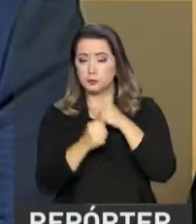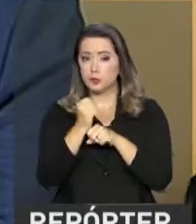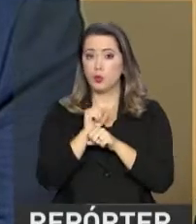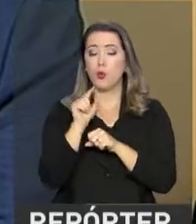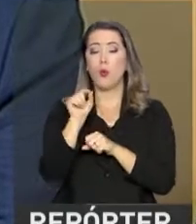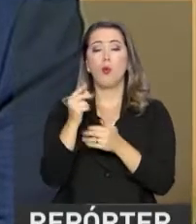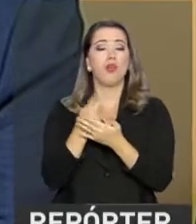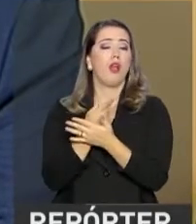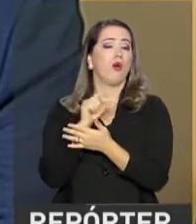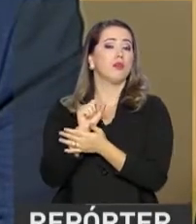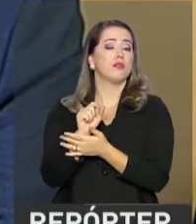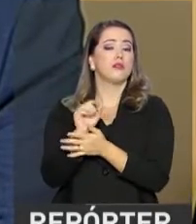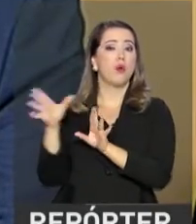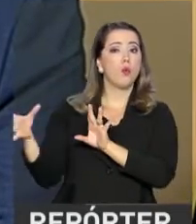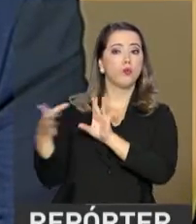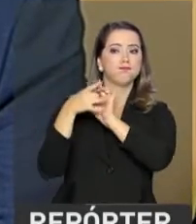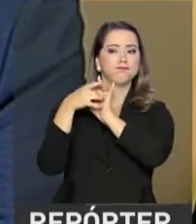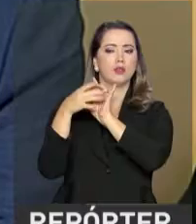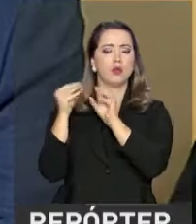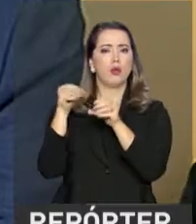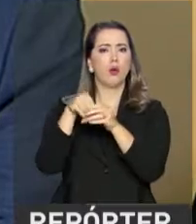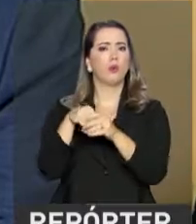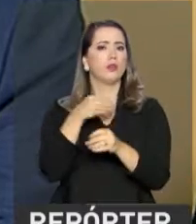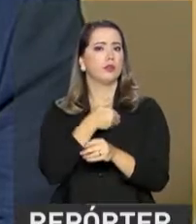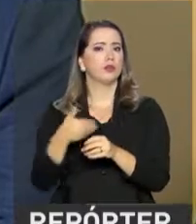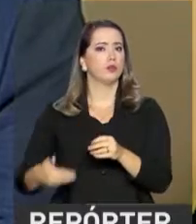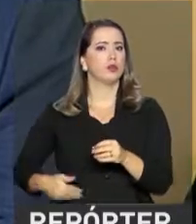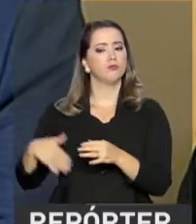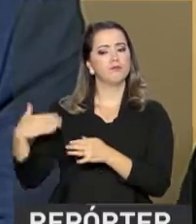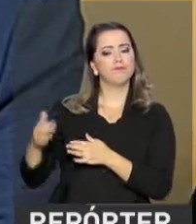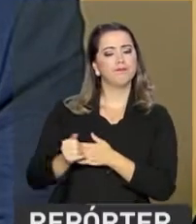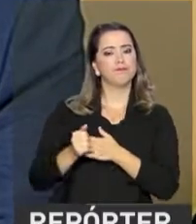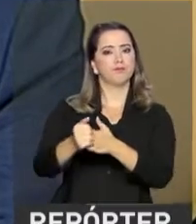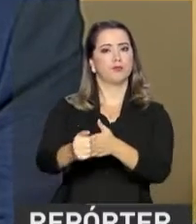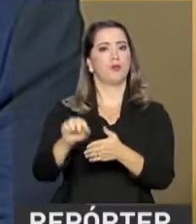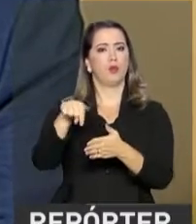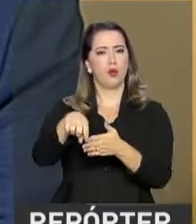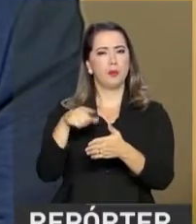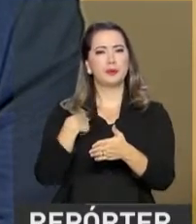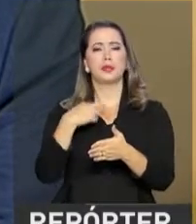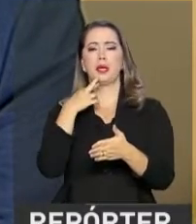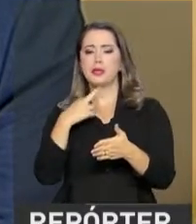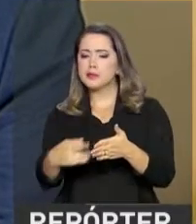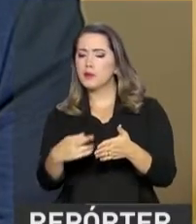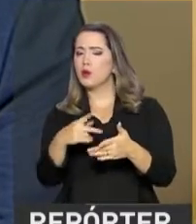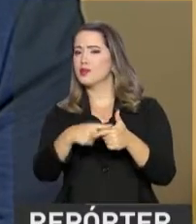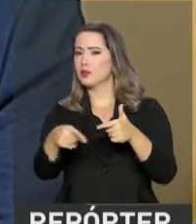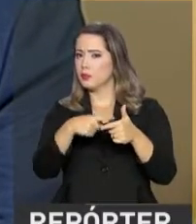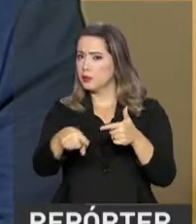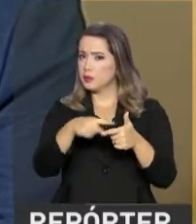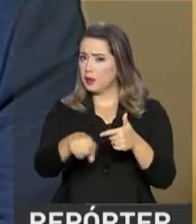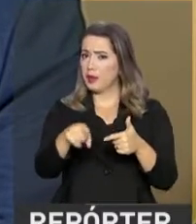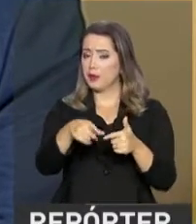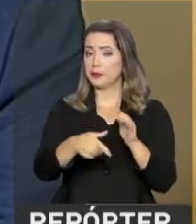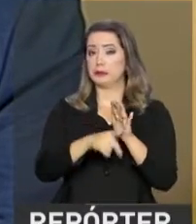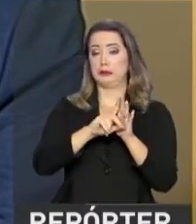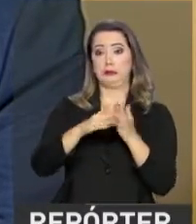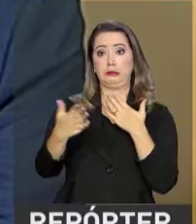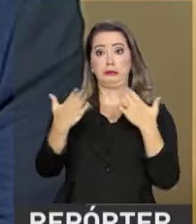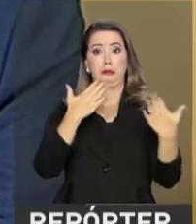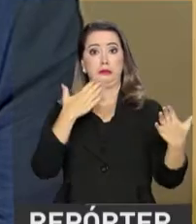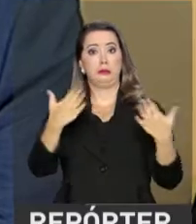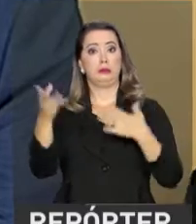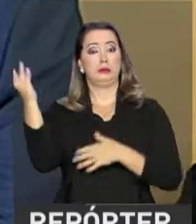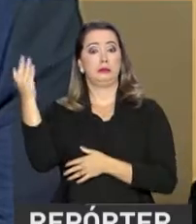união dentro do governo é numa condução para que nós resolvemos um problema que aparentemente ele era